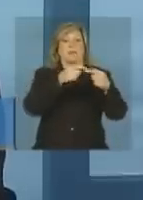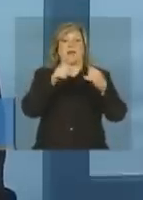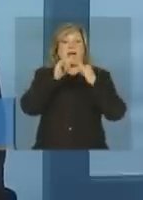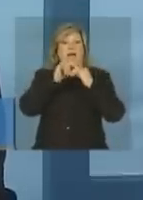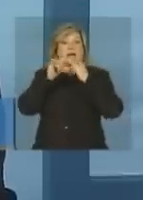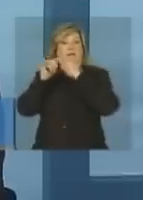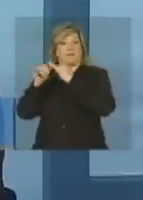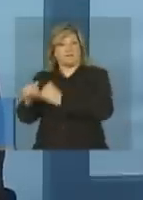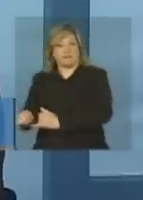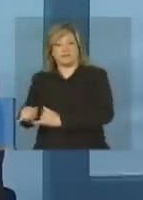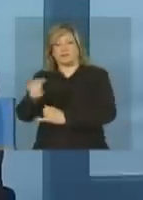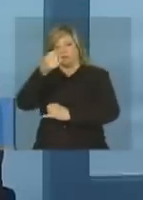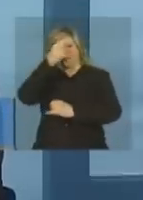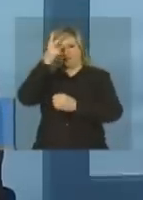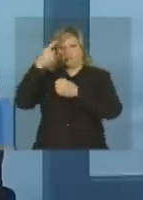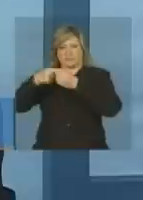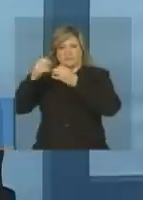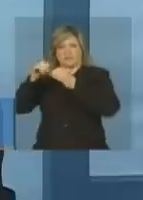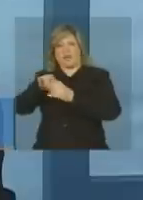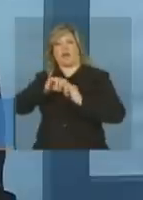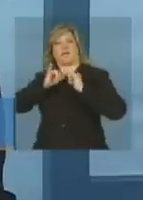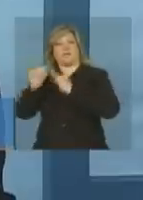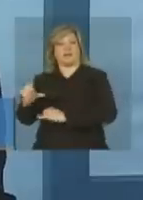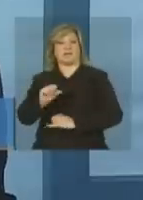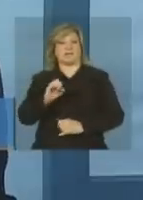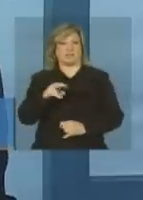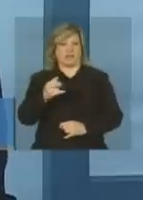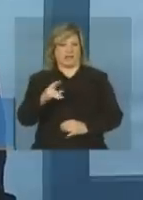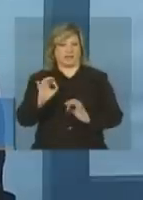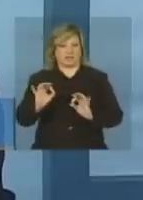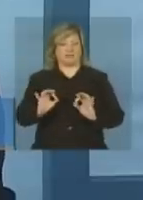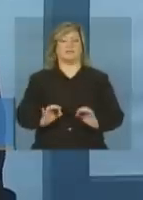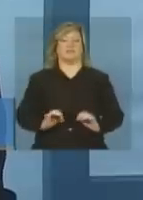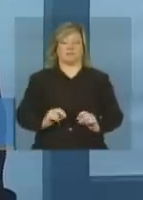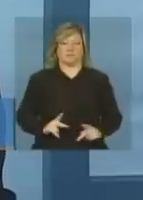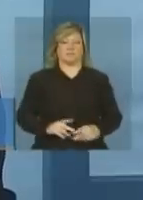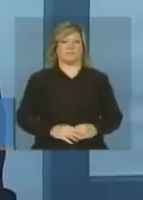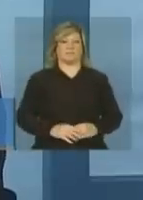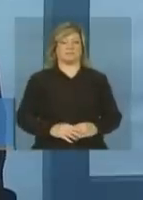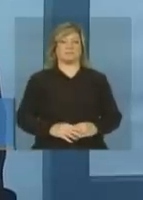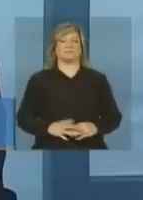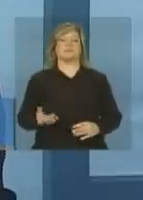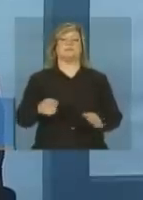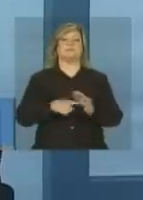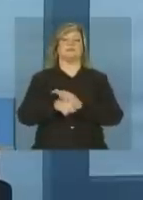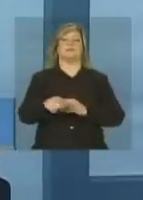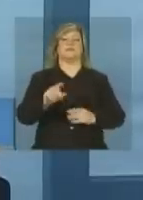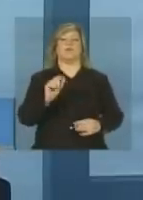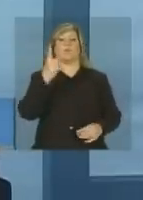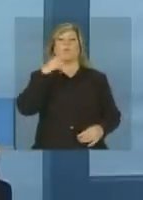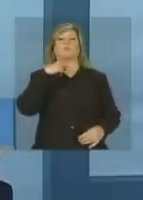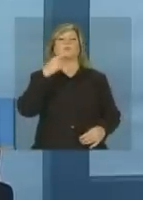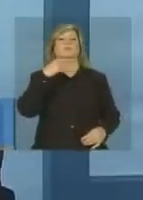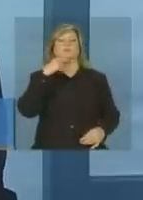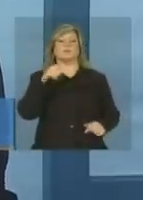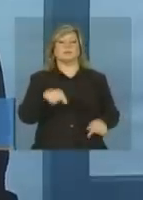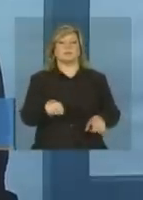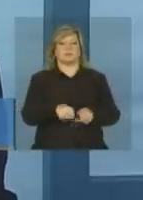municipal e cabe ao gestor municipal informar a SENARC. Exatamente, exatamente. Okay. Sérgio, uma dúvida que